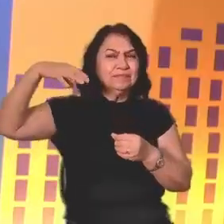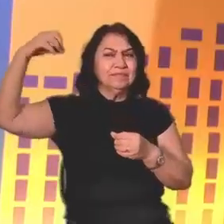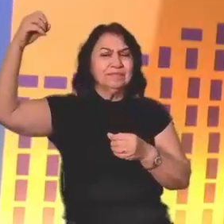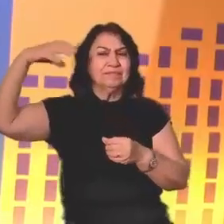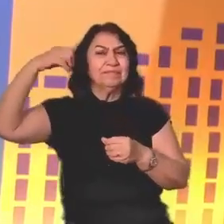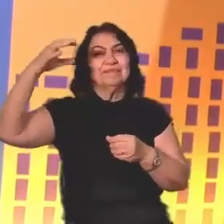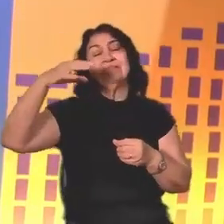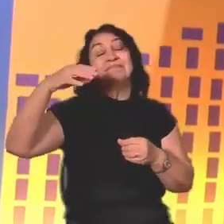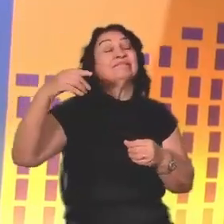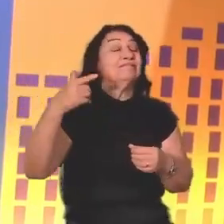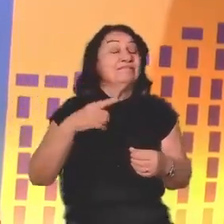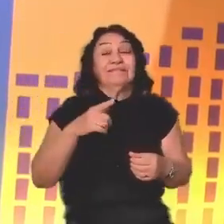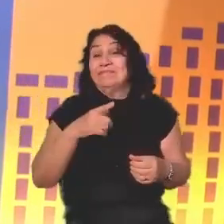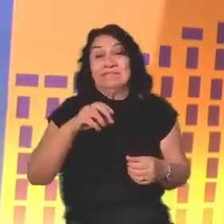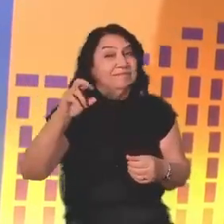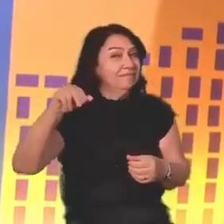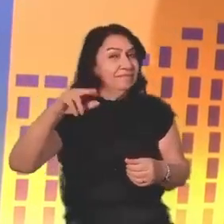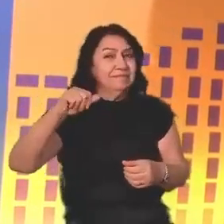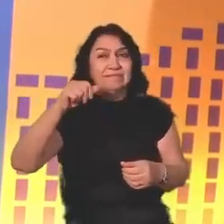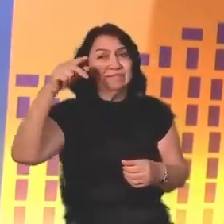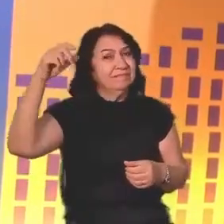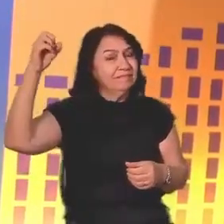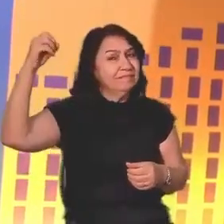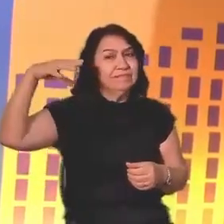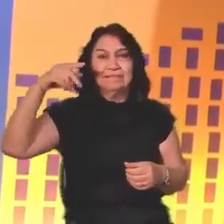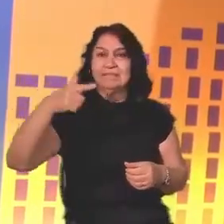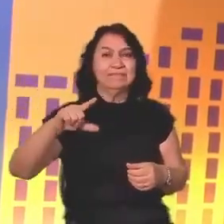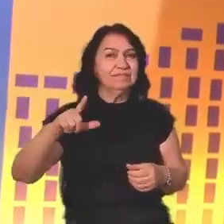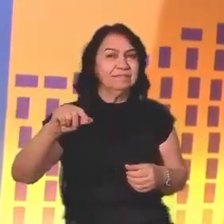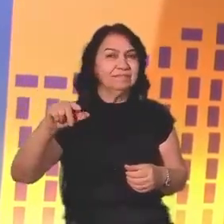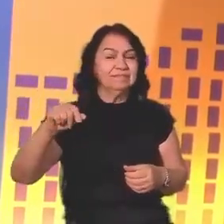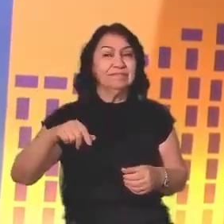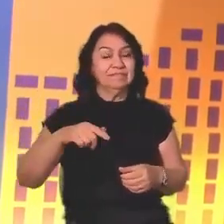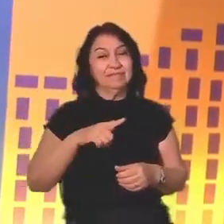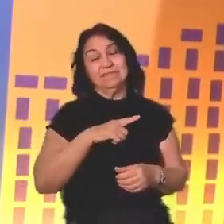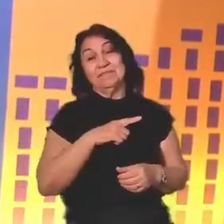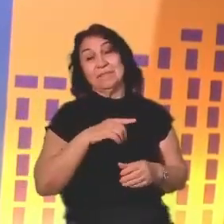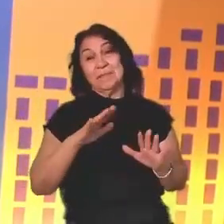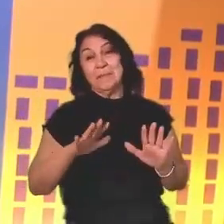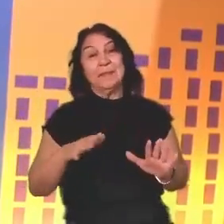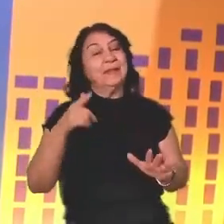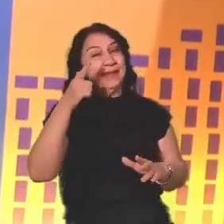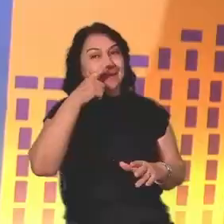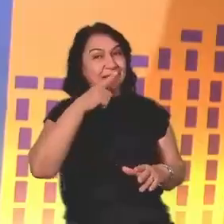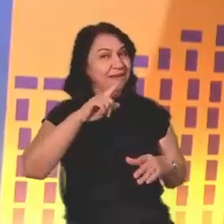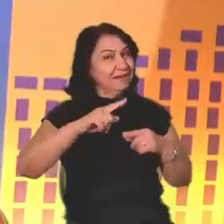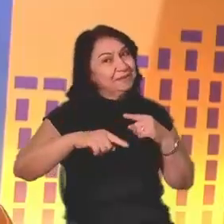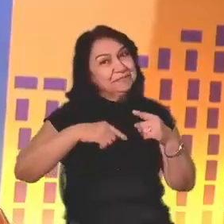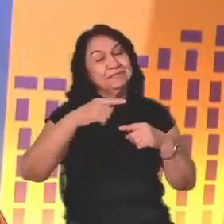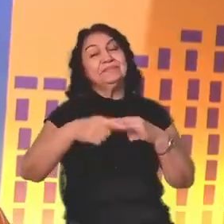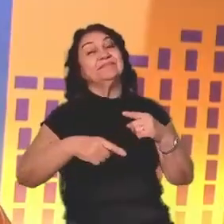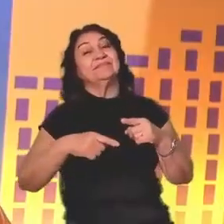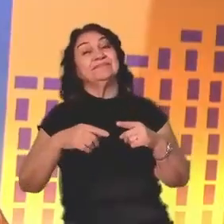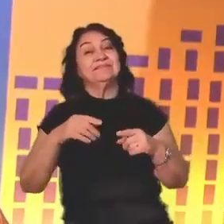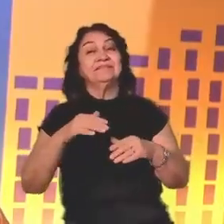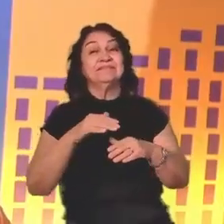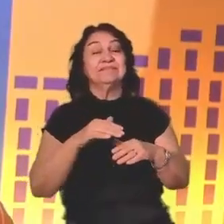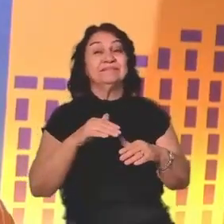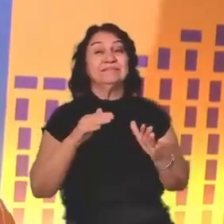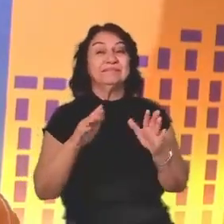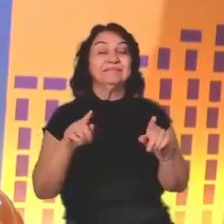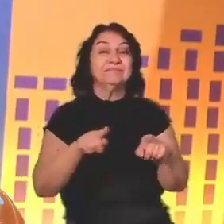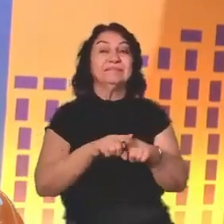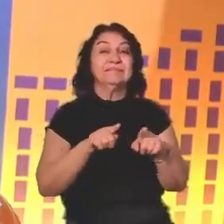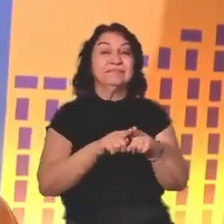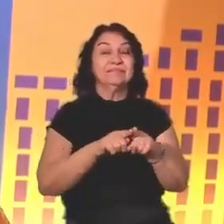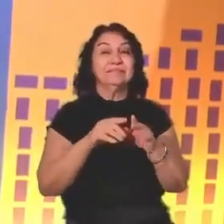acender a luz se nunca teve luz aqui em casa? Então, mas nós conseguimos depois. E assim foi tudo. Na escola